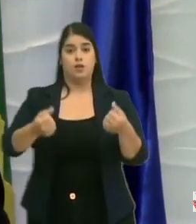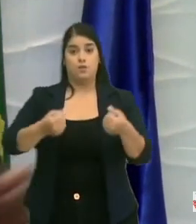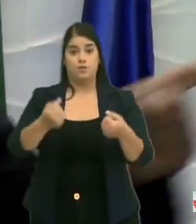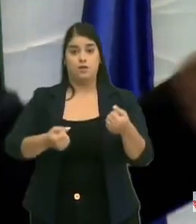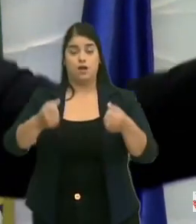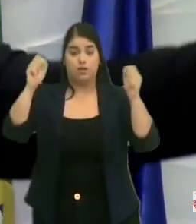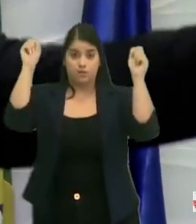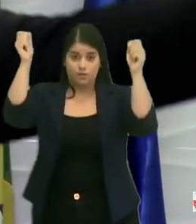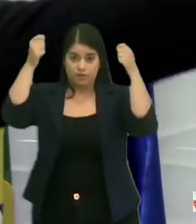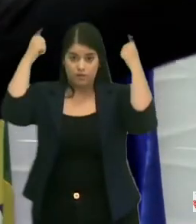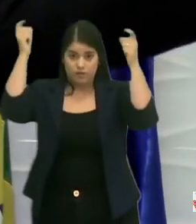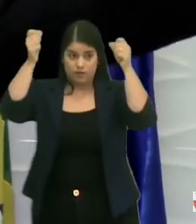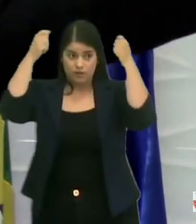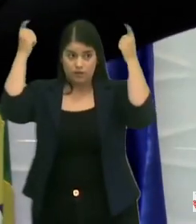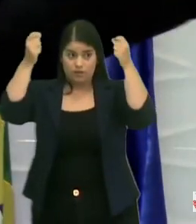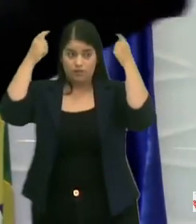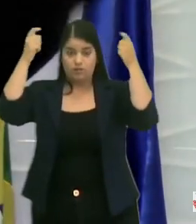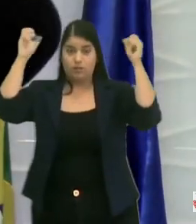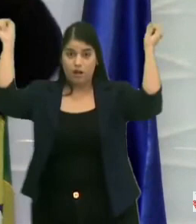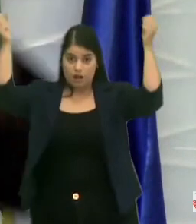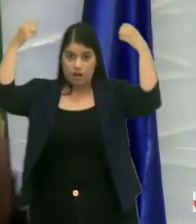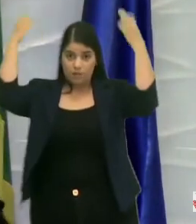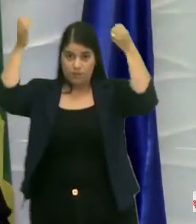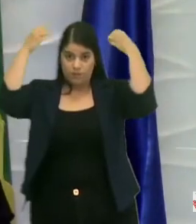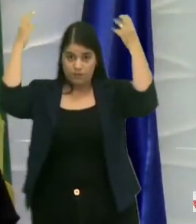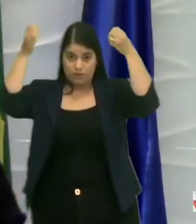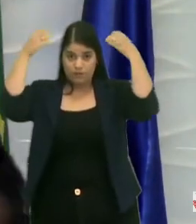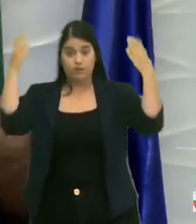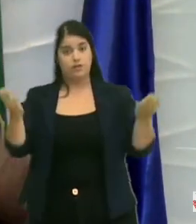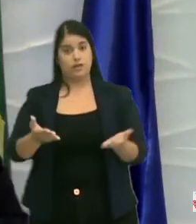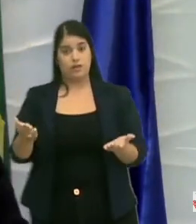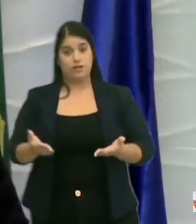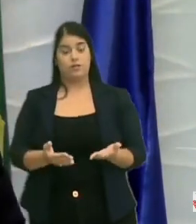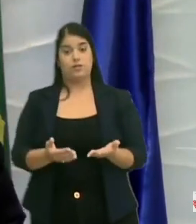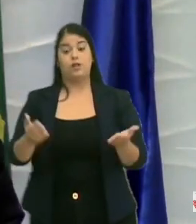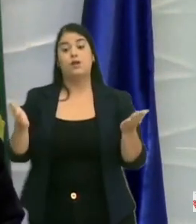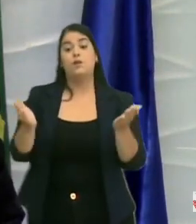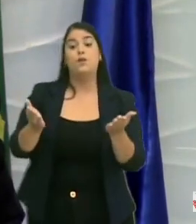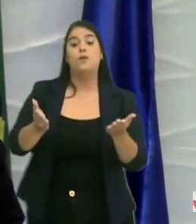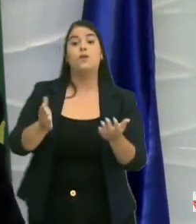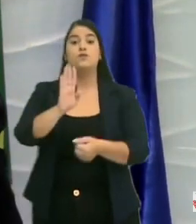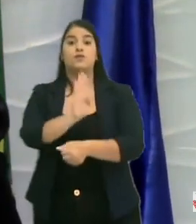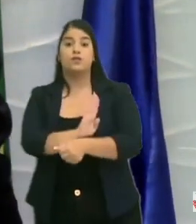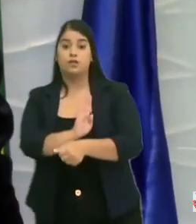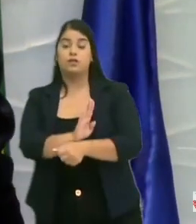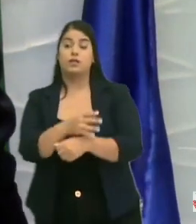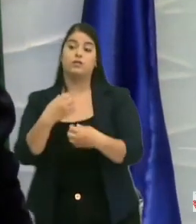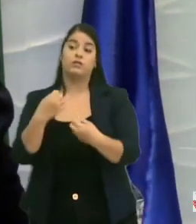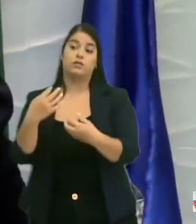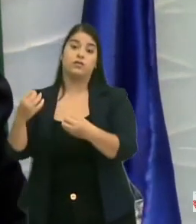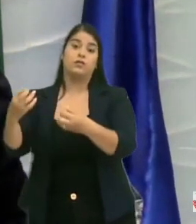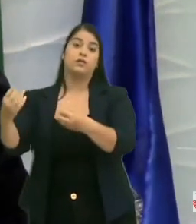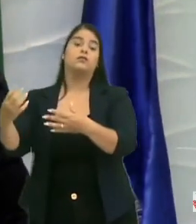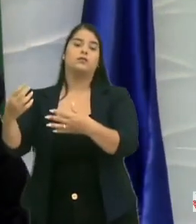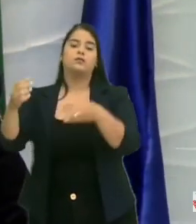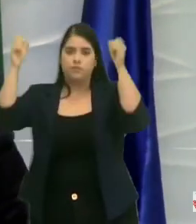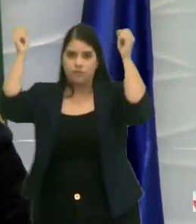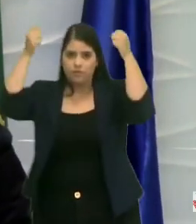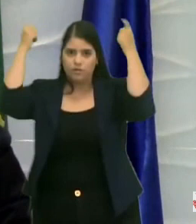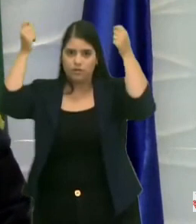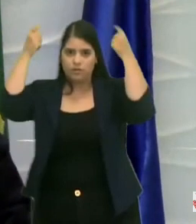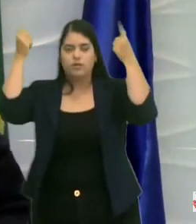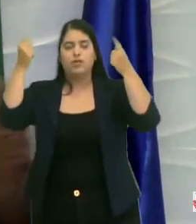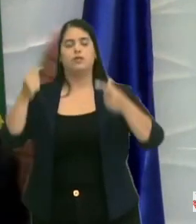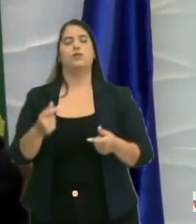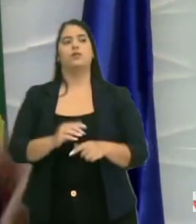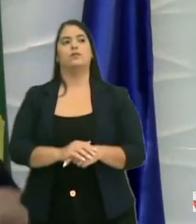Caruaru, a nossa ambulância passou aí agora. Hoje à tarde, estou indo lá para o Mestre Vitalino.